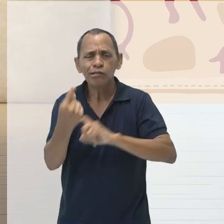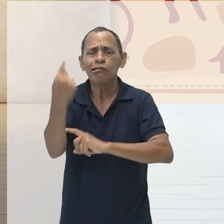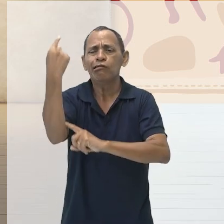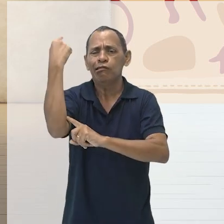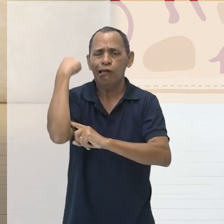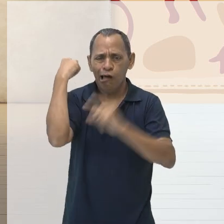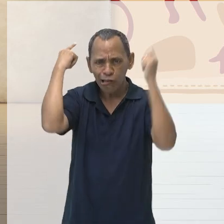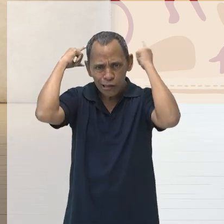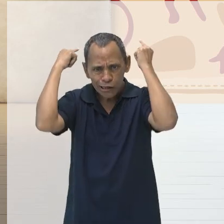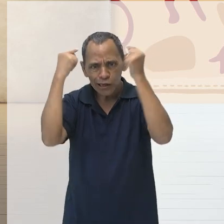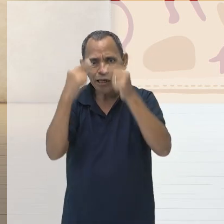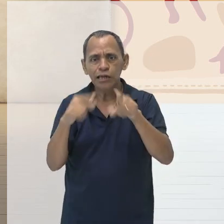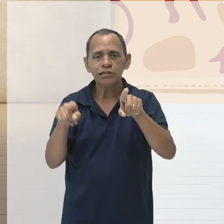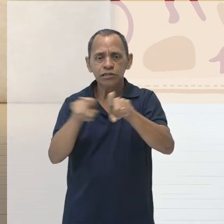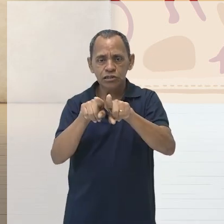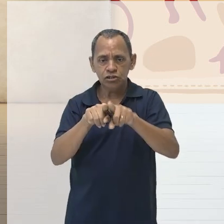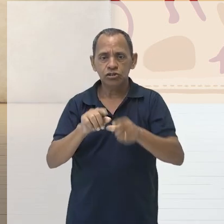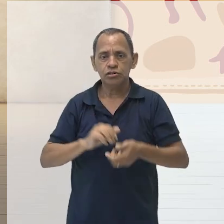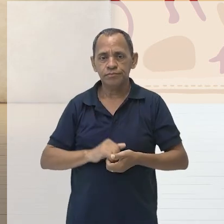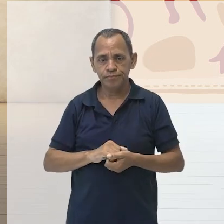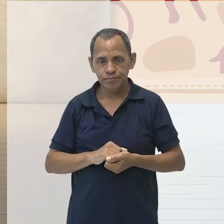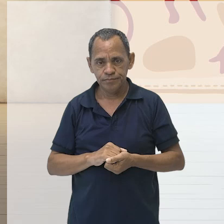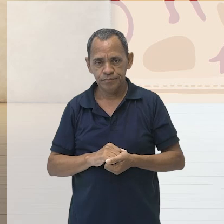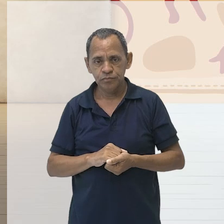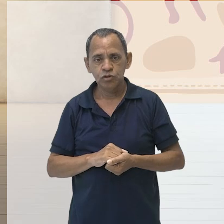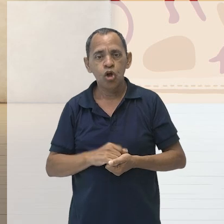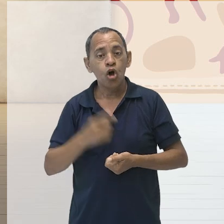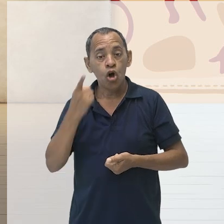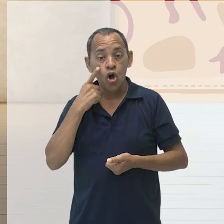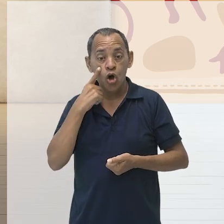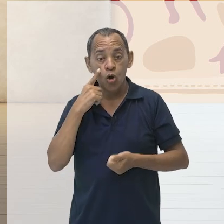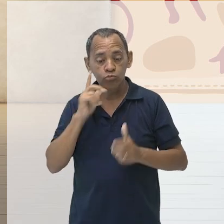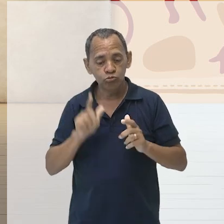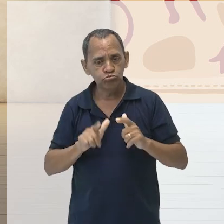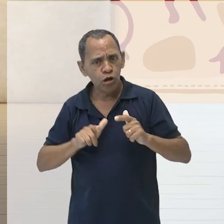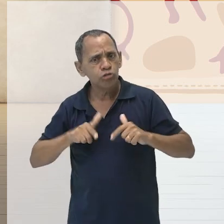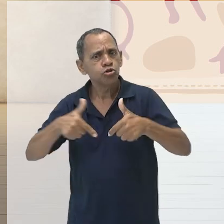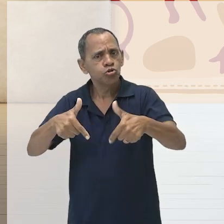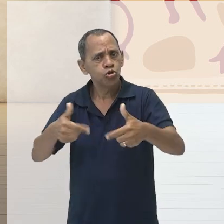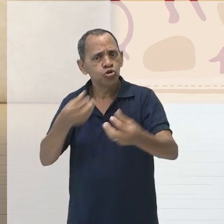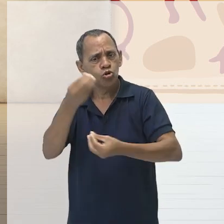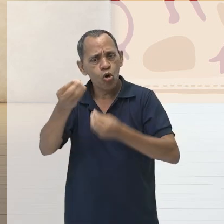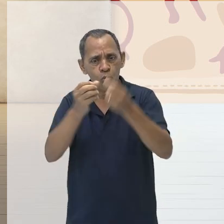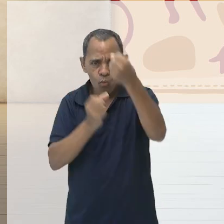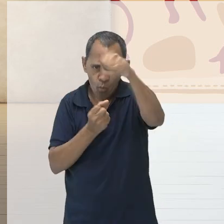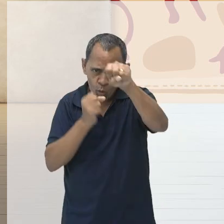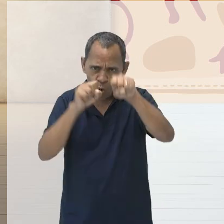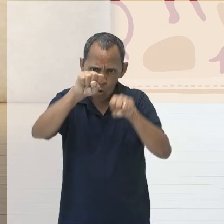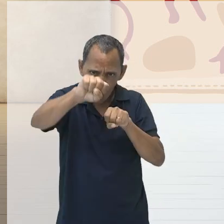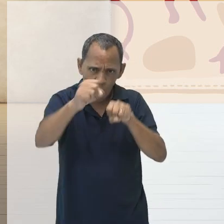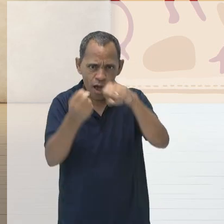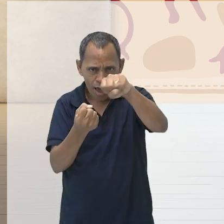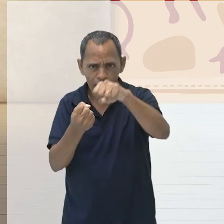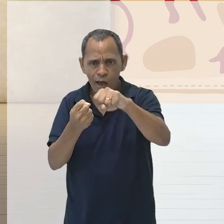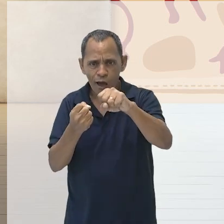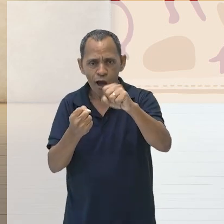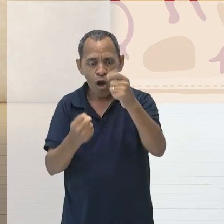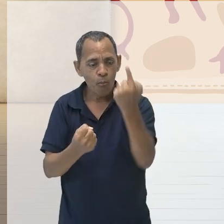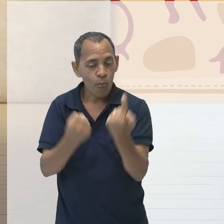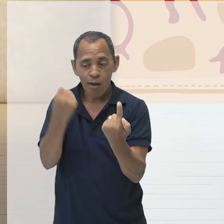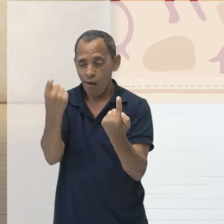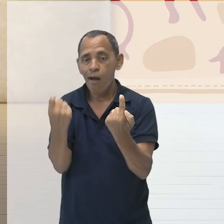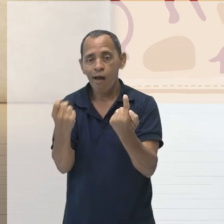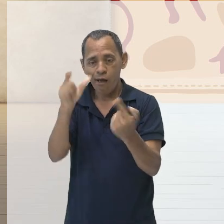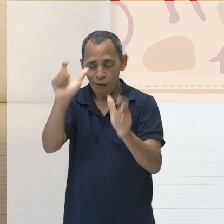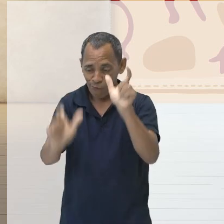já consegue observar aí as ações, né, de soco entre os oponentes. Tá